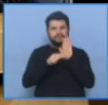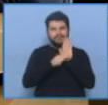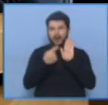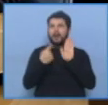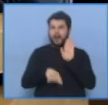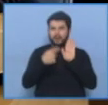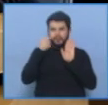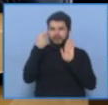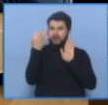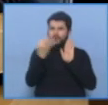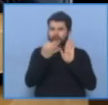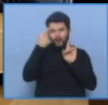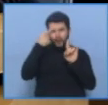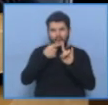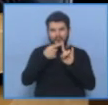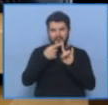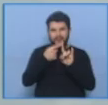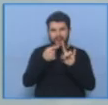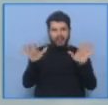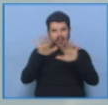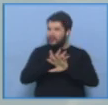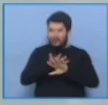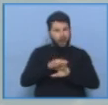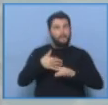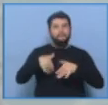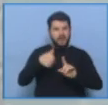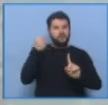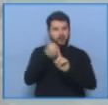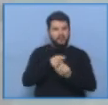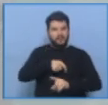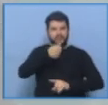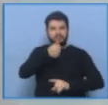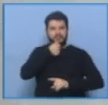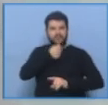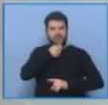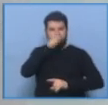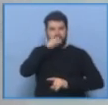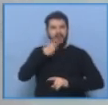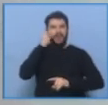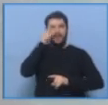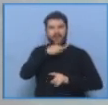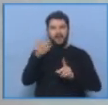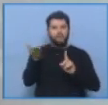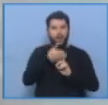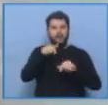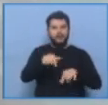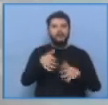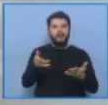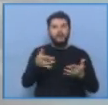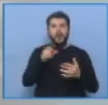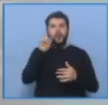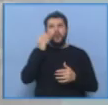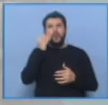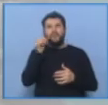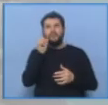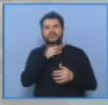para não promover o escondimento e para combater e julgar quem comete estes crimes. De que forma é que é possível e é